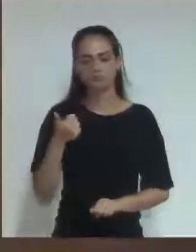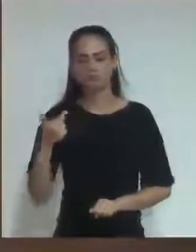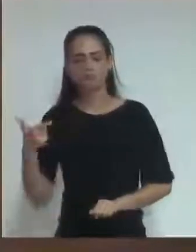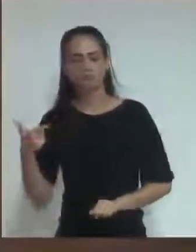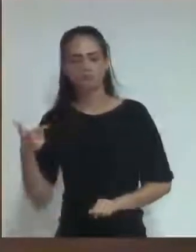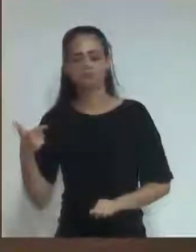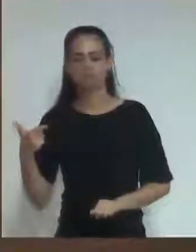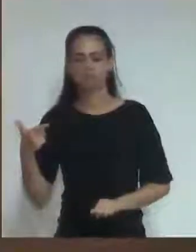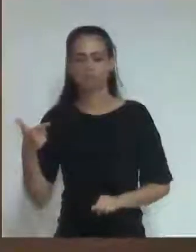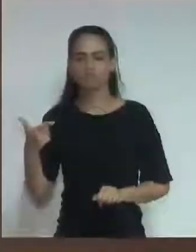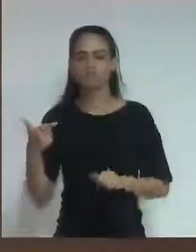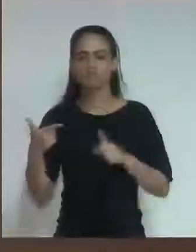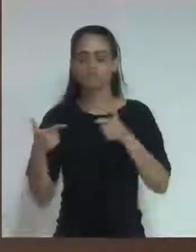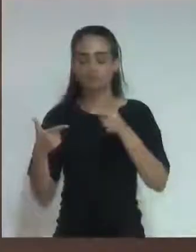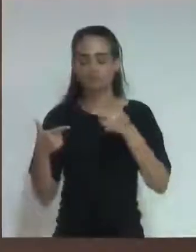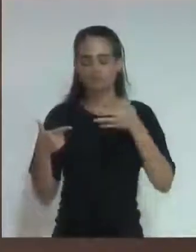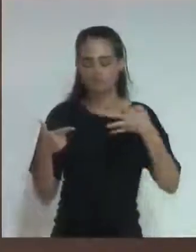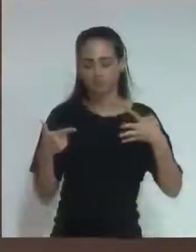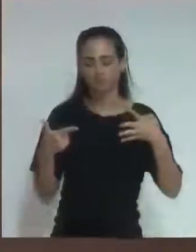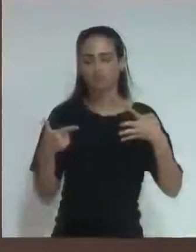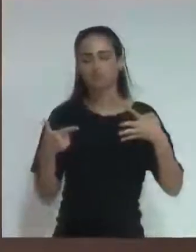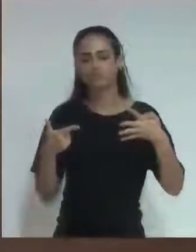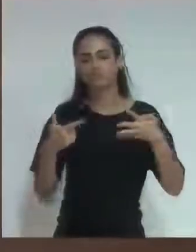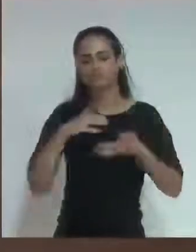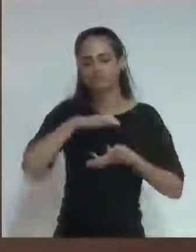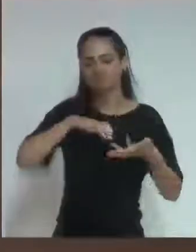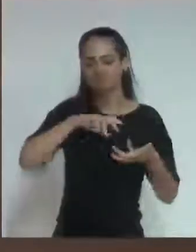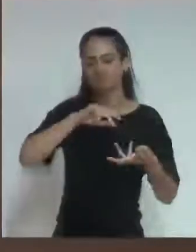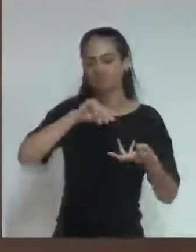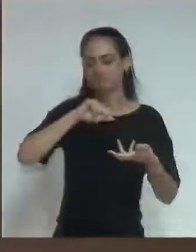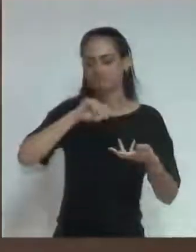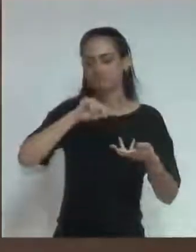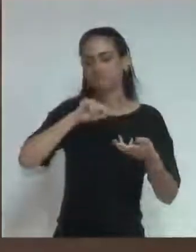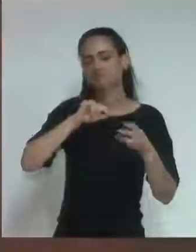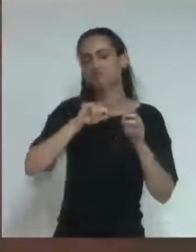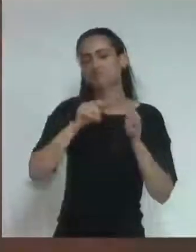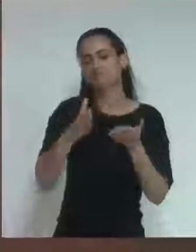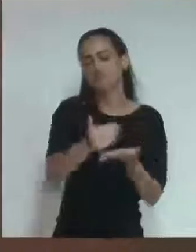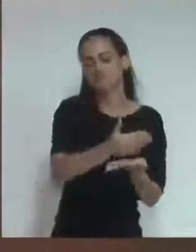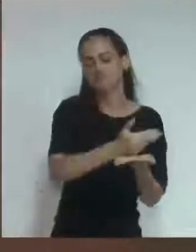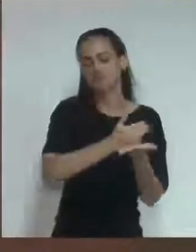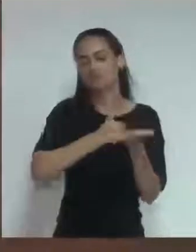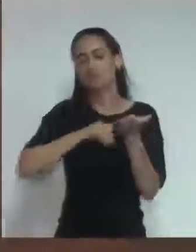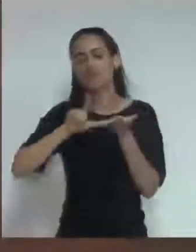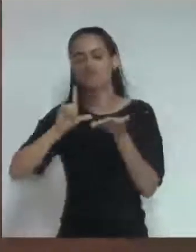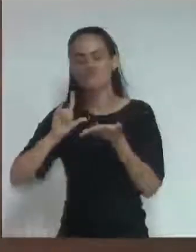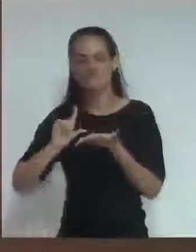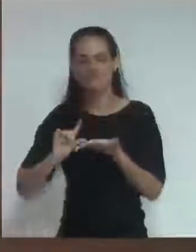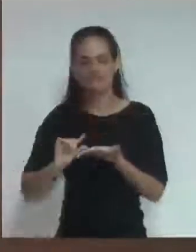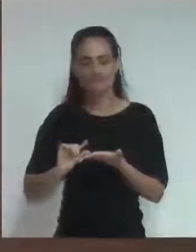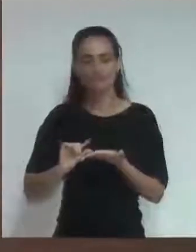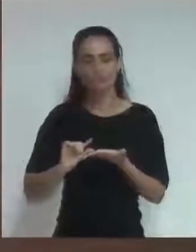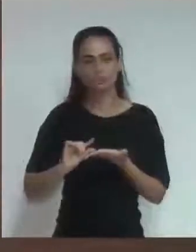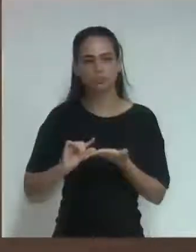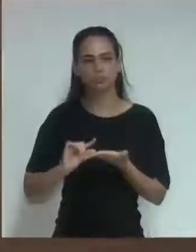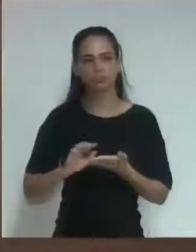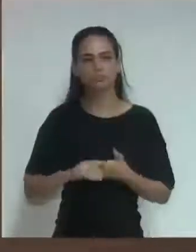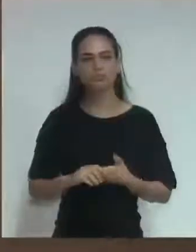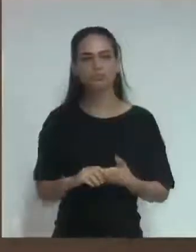Em 2014 veio a crise, já teve uma grande queda do previsto, do realizado em relação ao